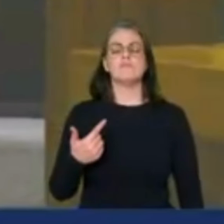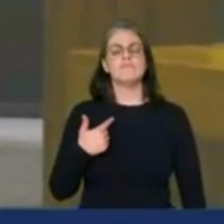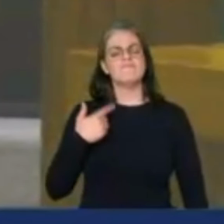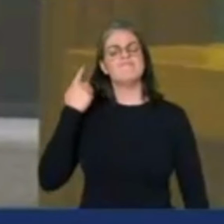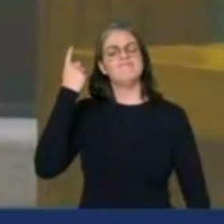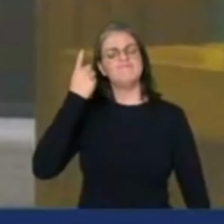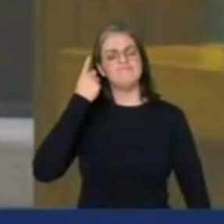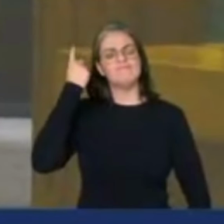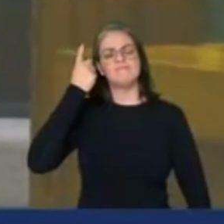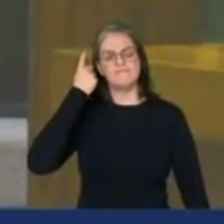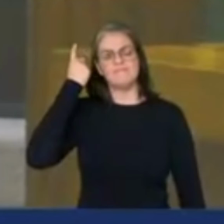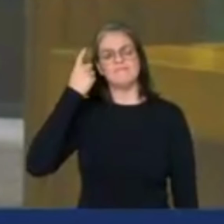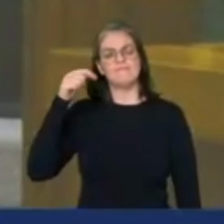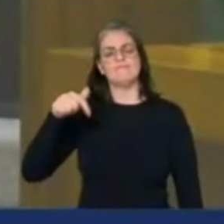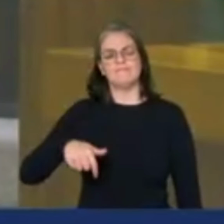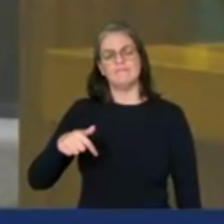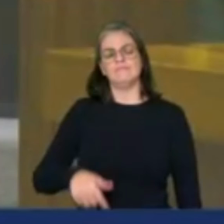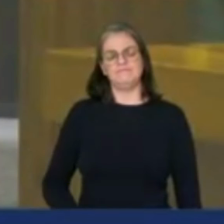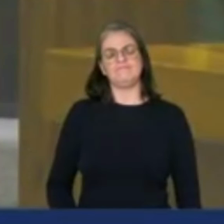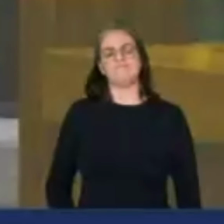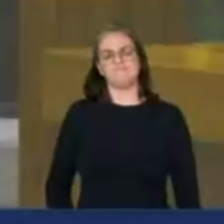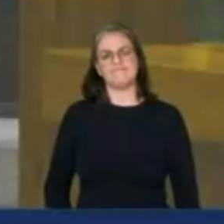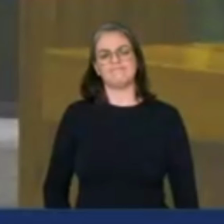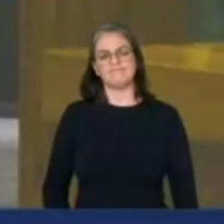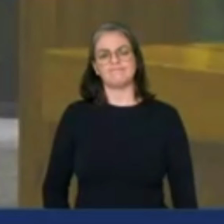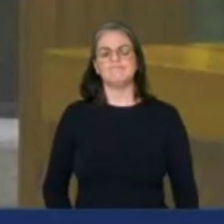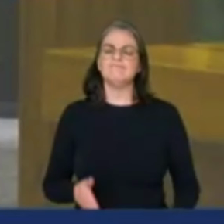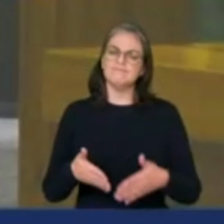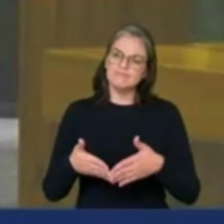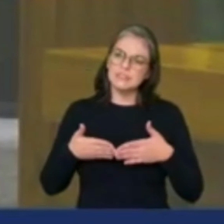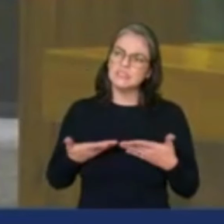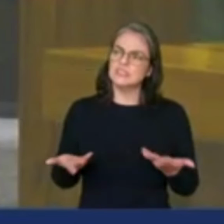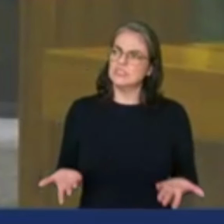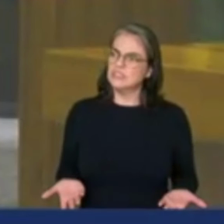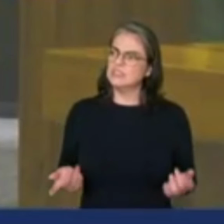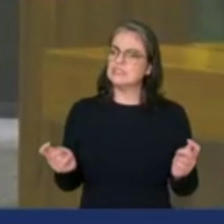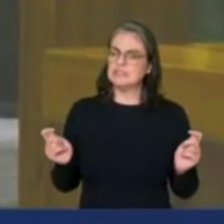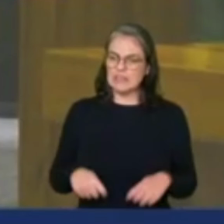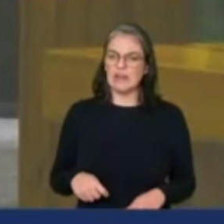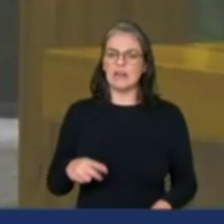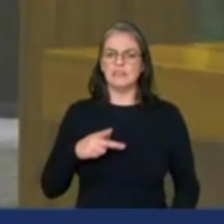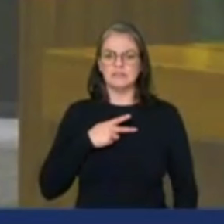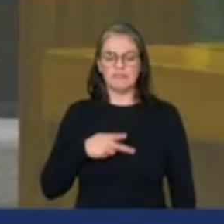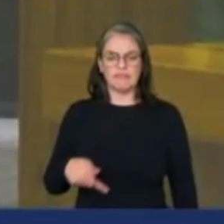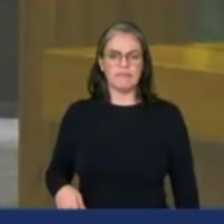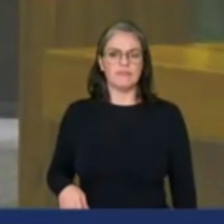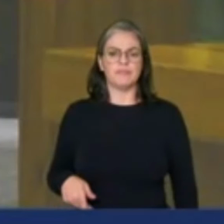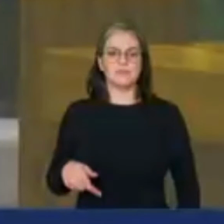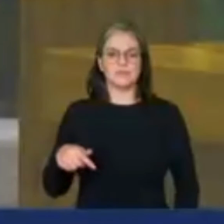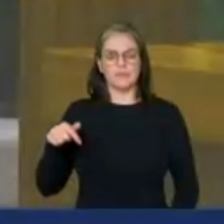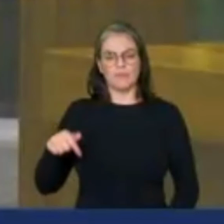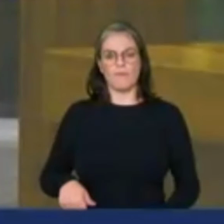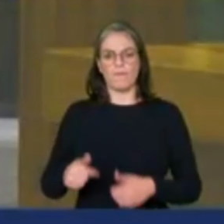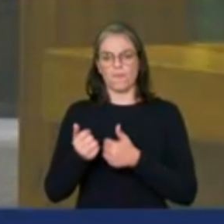preocupação e até peço empenho ainda do presidente da mesa